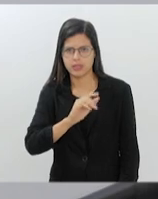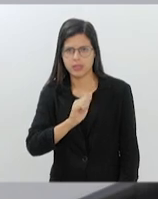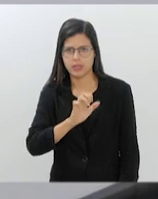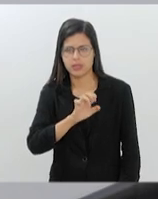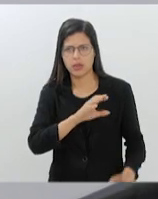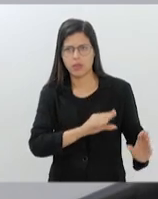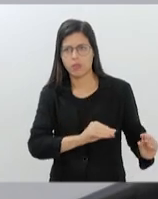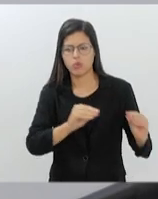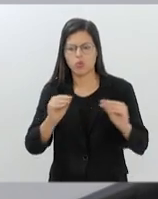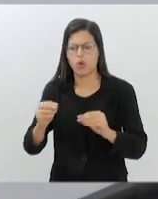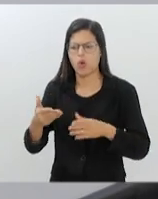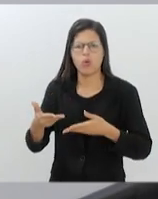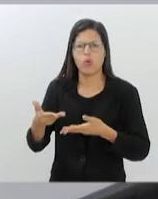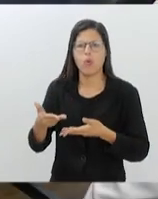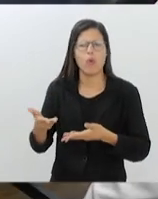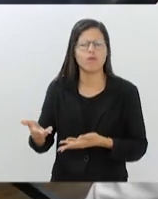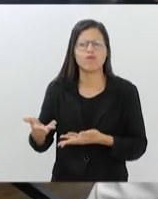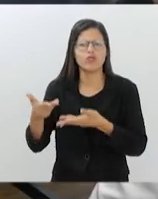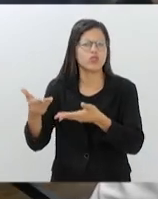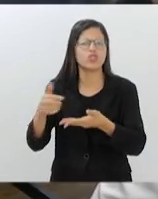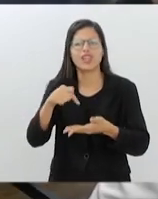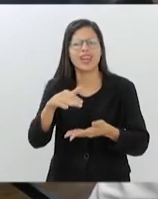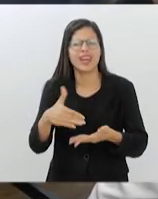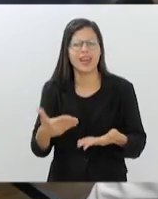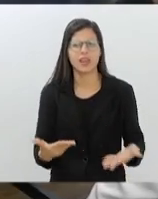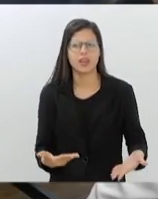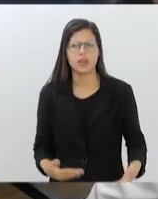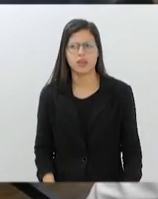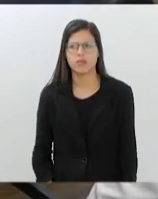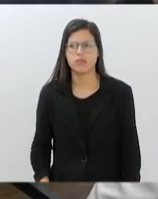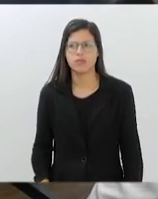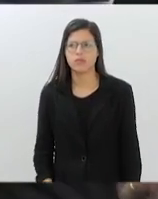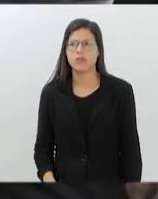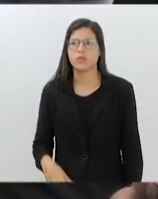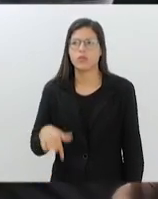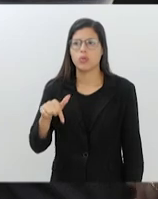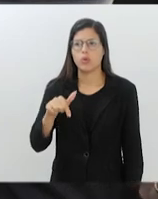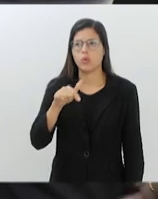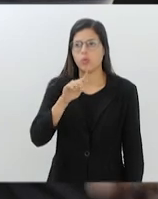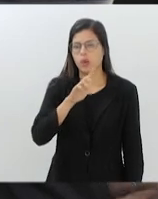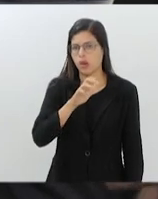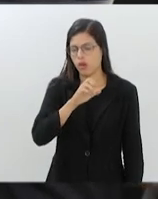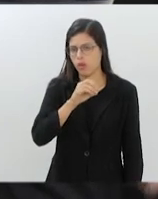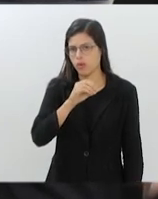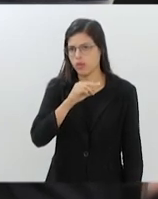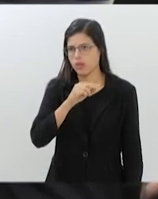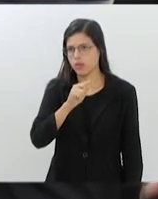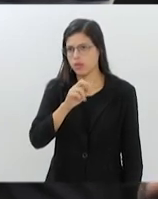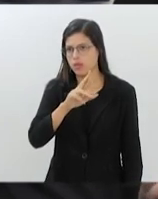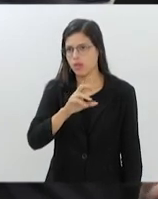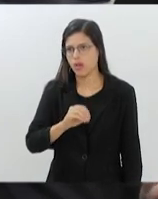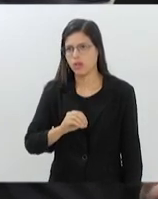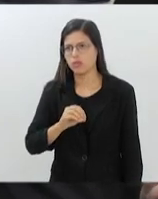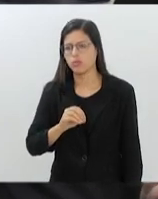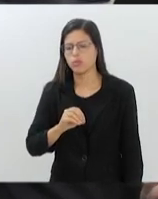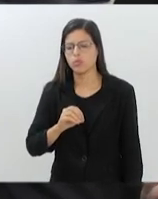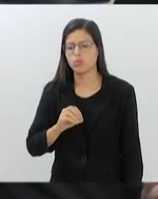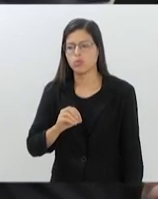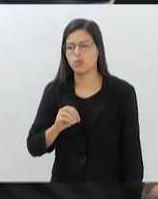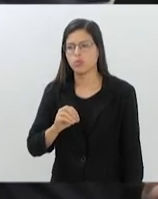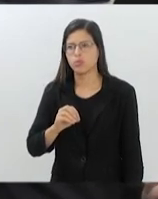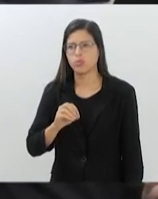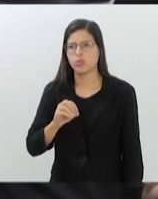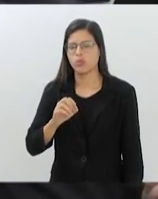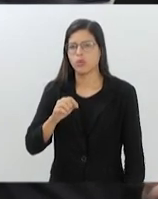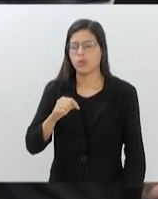quem a convite do então Presidente a época Leonardo Soares eh eu fui para